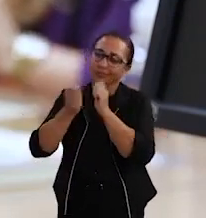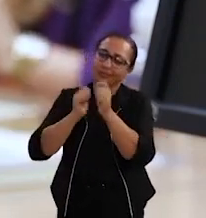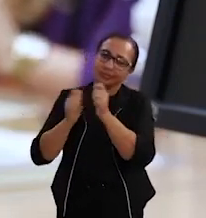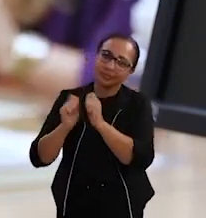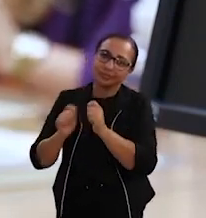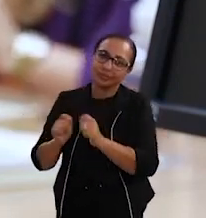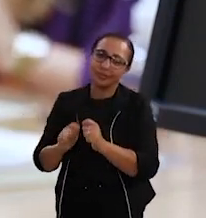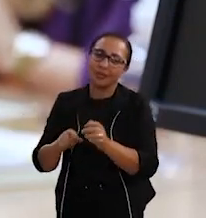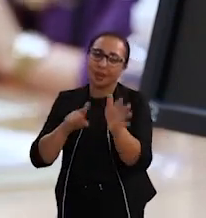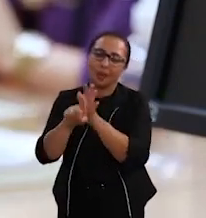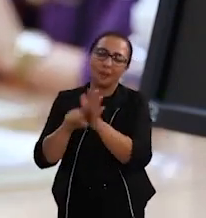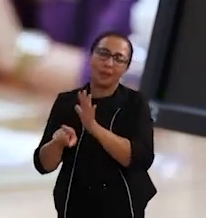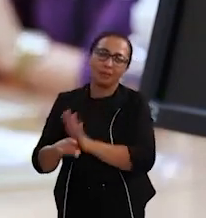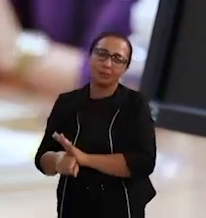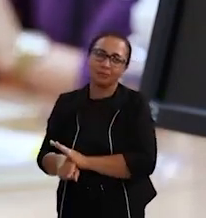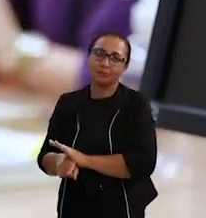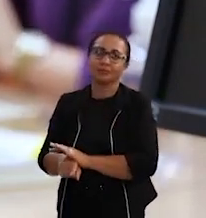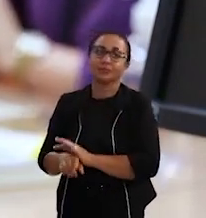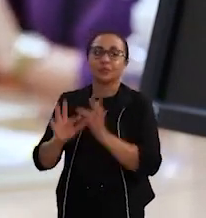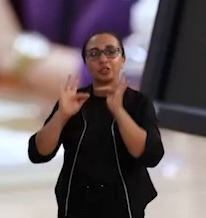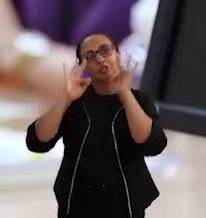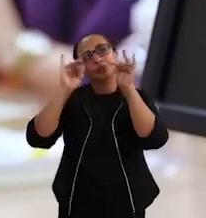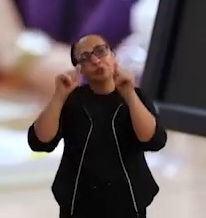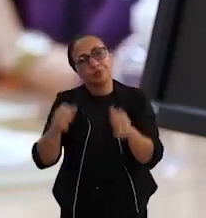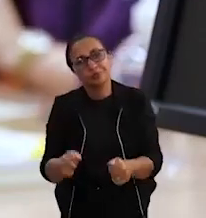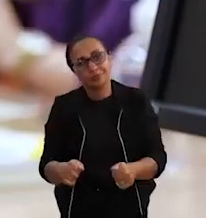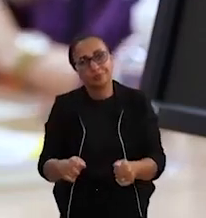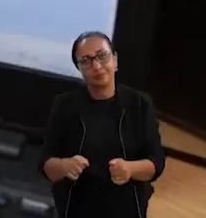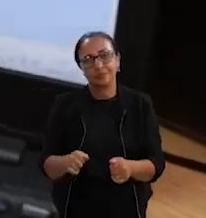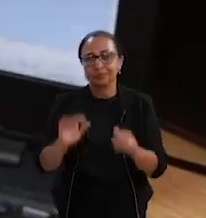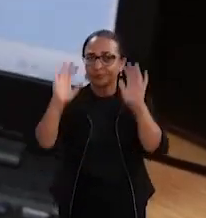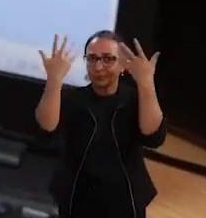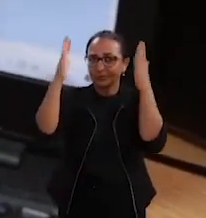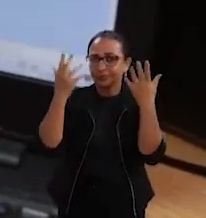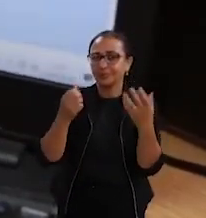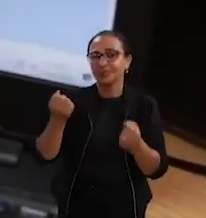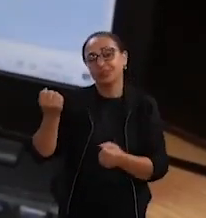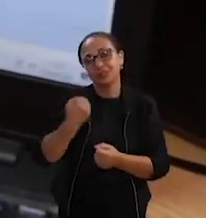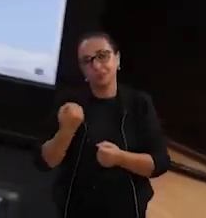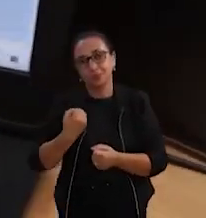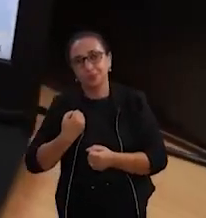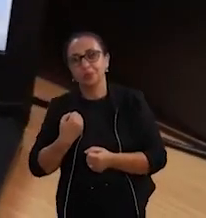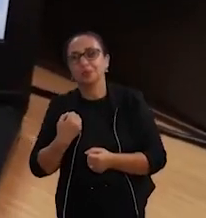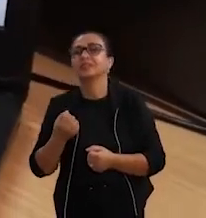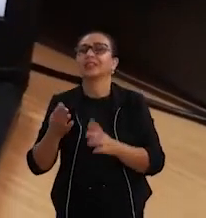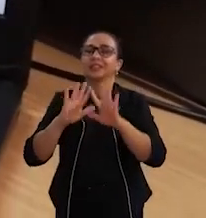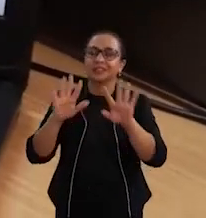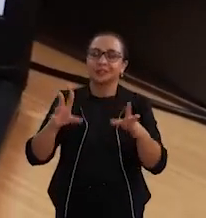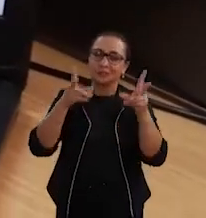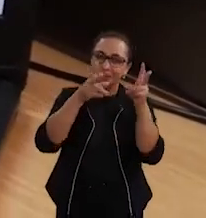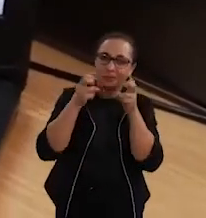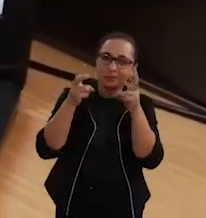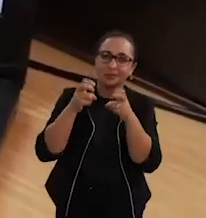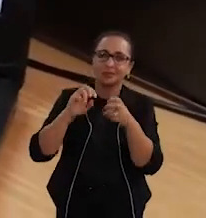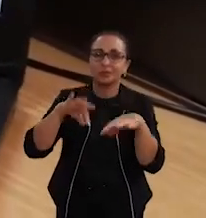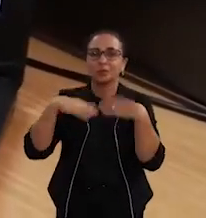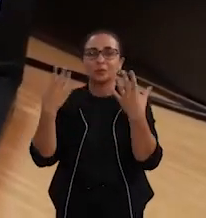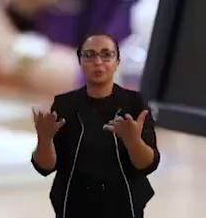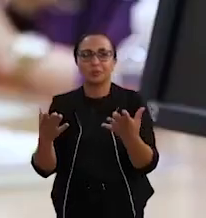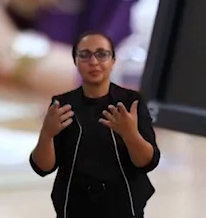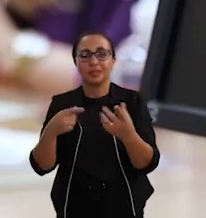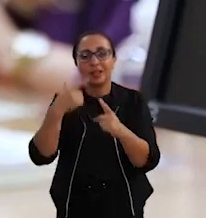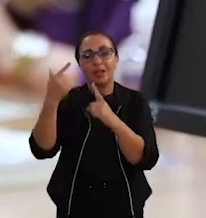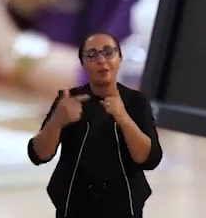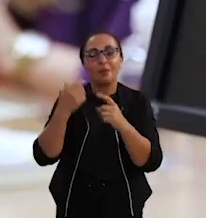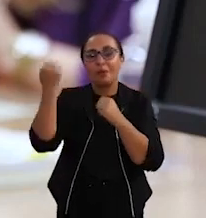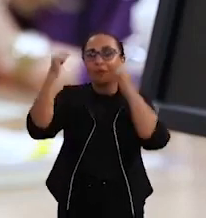aplicação, né, das entrevistas, dos questionários. E, finalmente, analisar esses dados e aí sim perceber